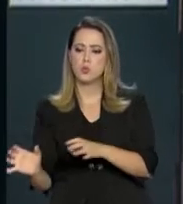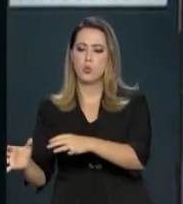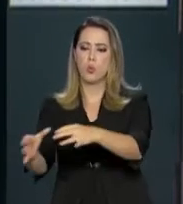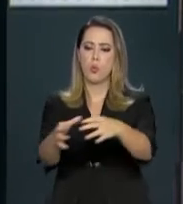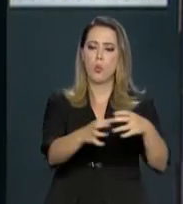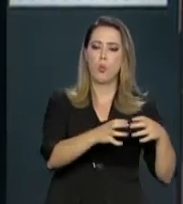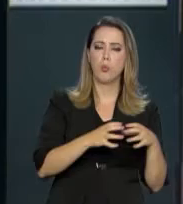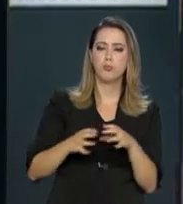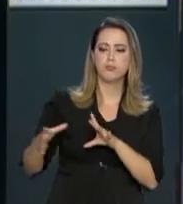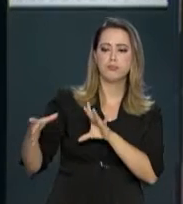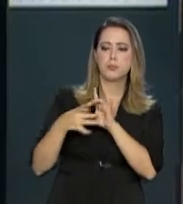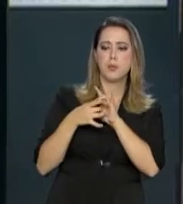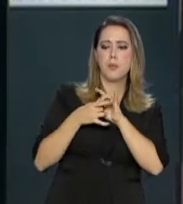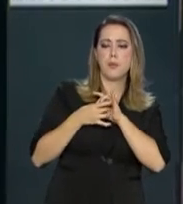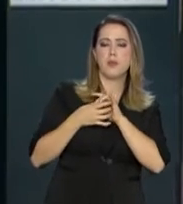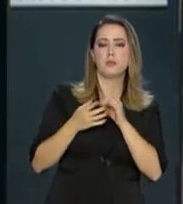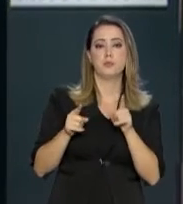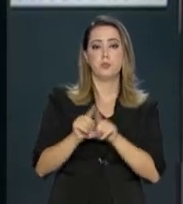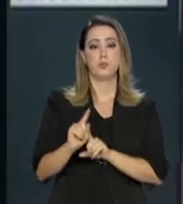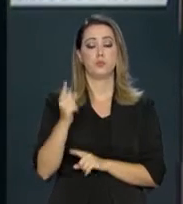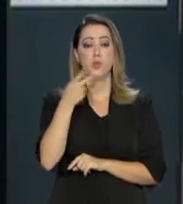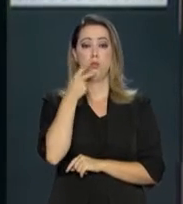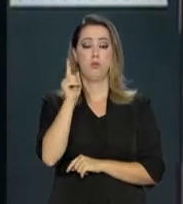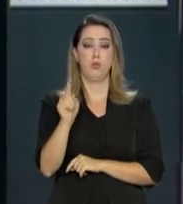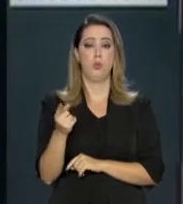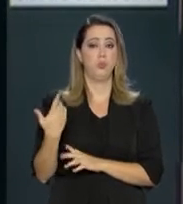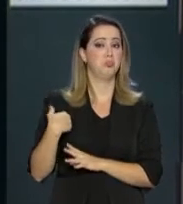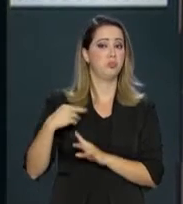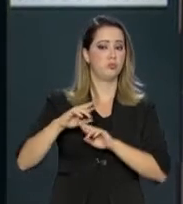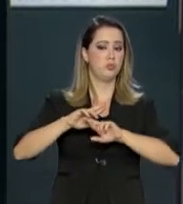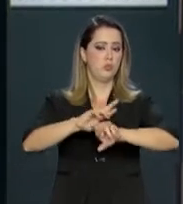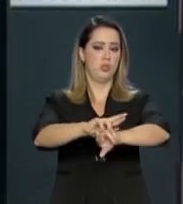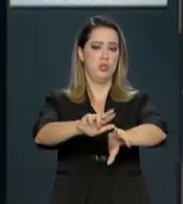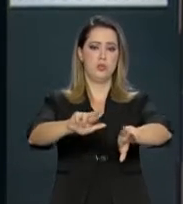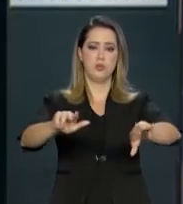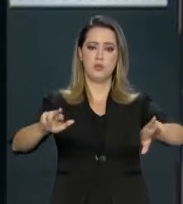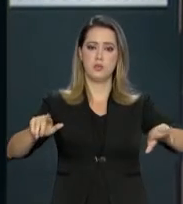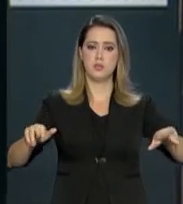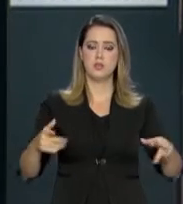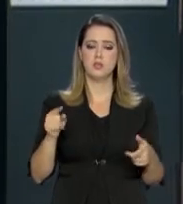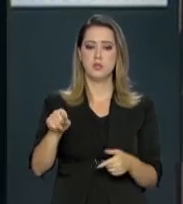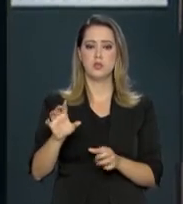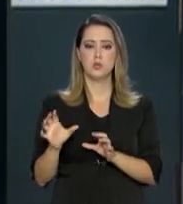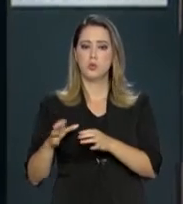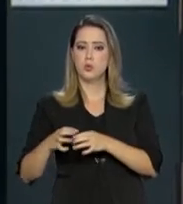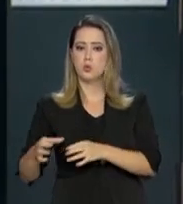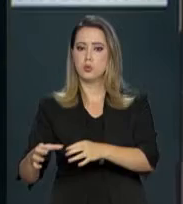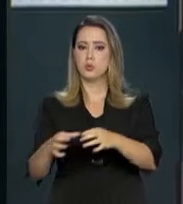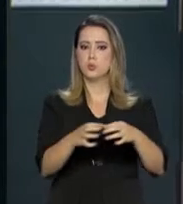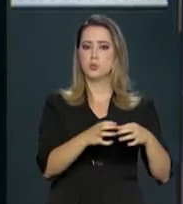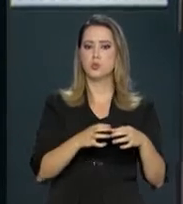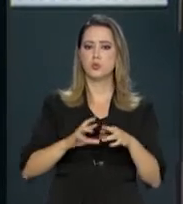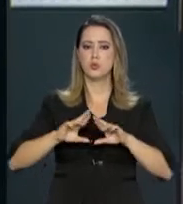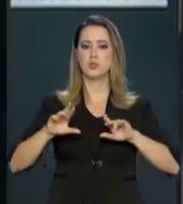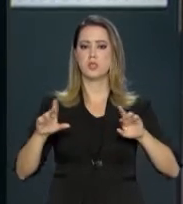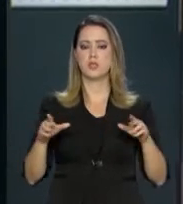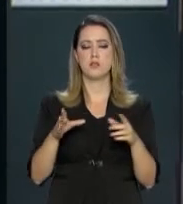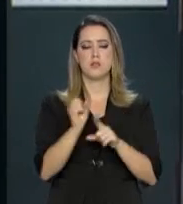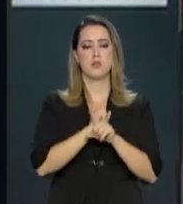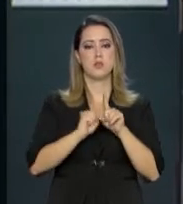nacionalidade, tanto que um aqui não diz respeito ao outro. Foram colhidos vários setores da sociedade onde as